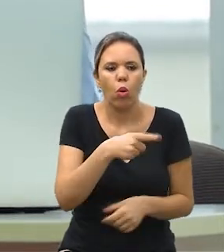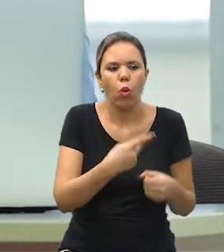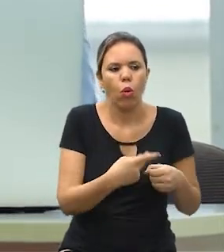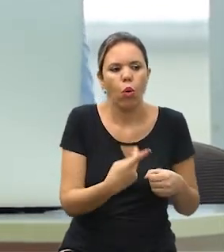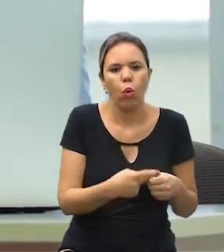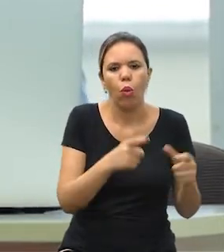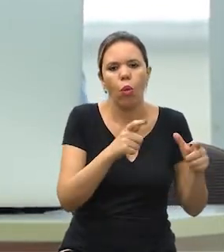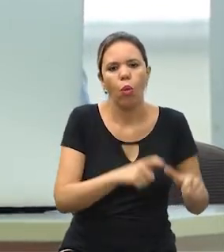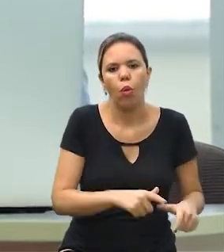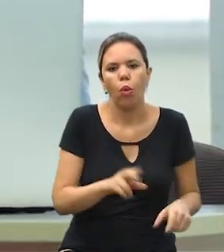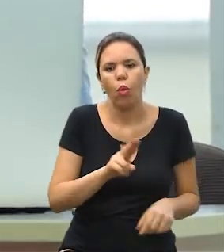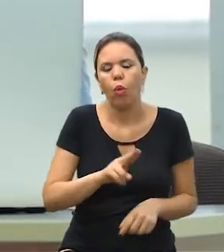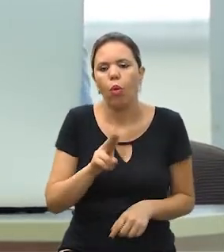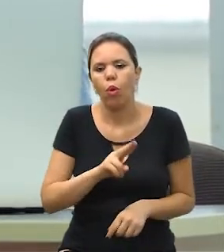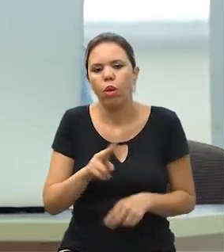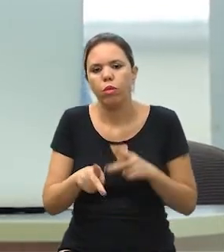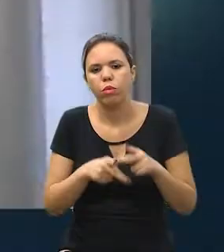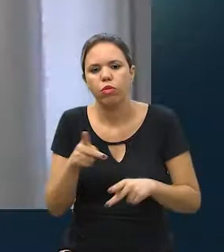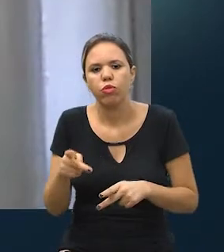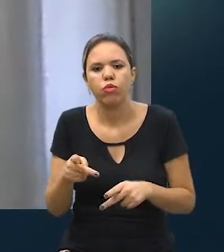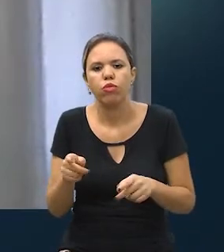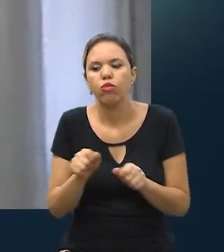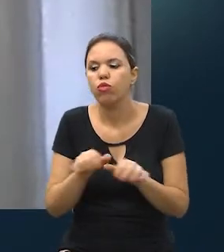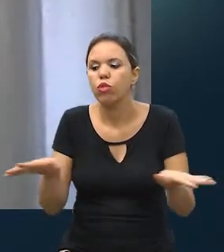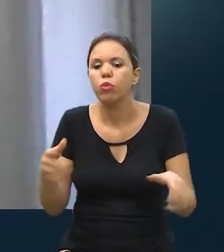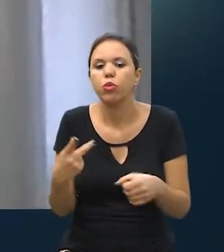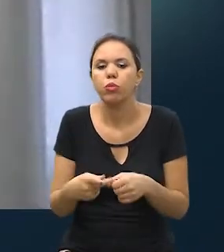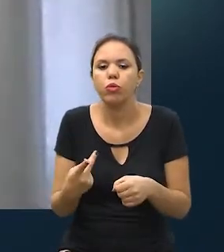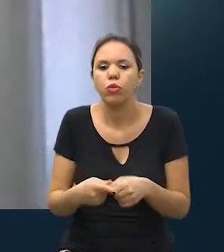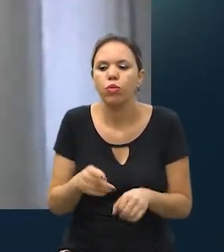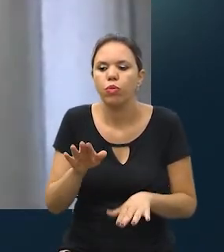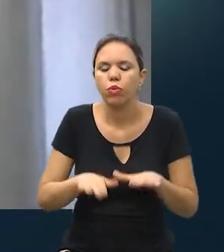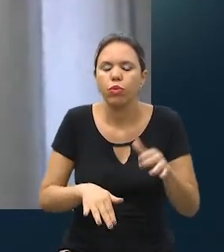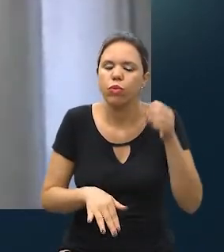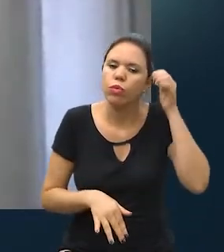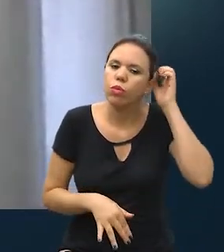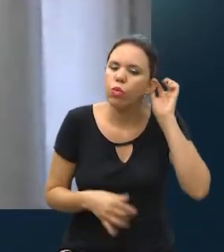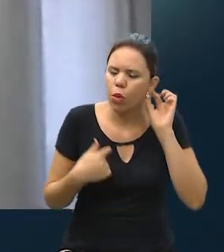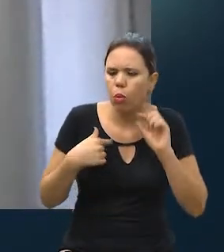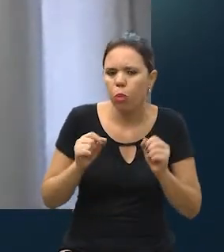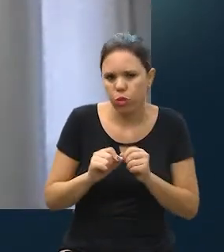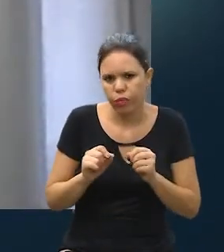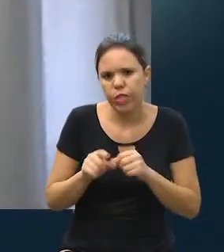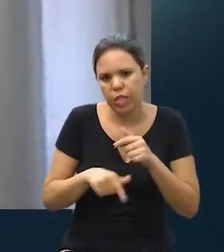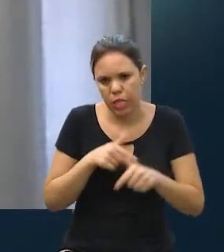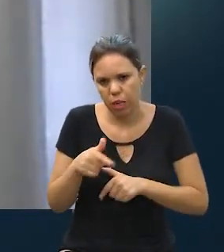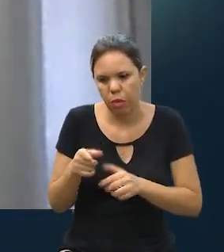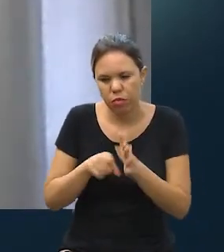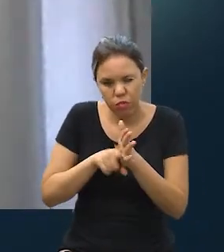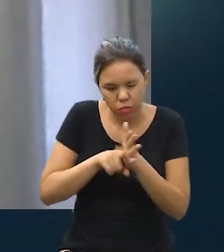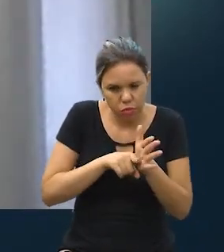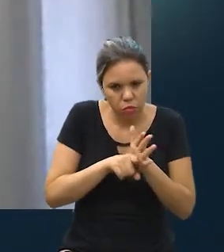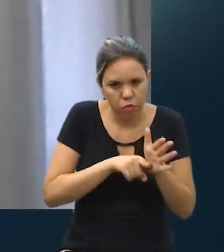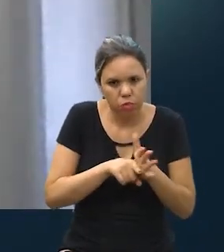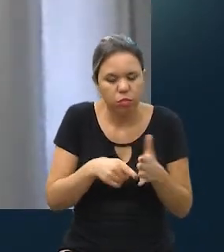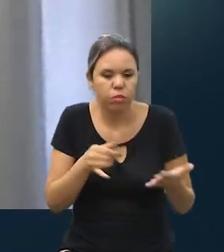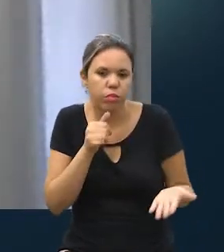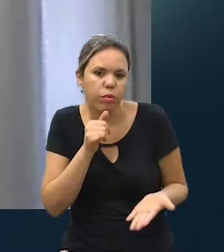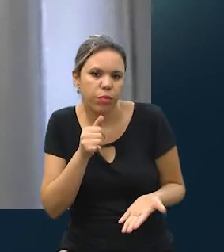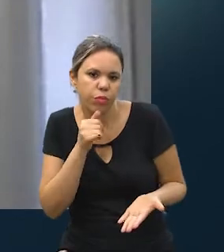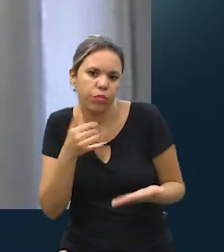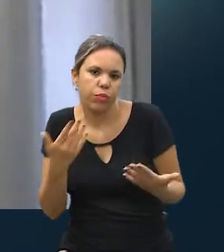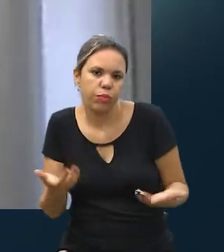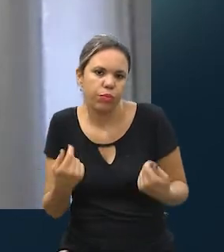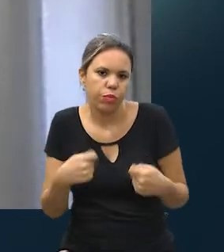pontos de venda ou distribuidores que distribuem o produto X. Tá? Então, eu posso fazer esse trabalho. Né? Ou, por exemplo,